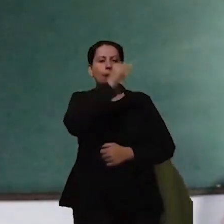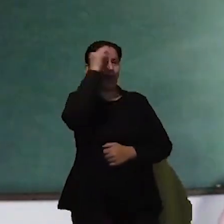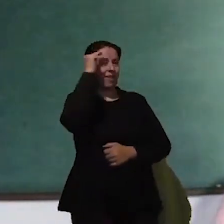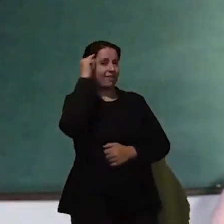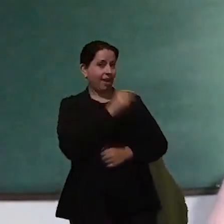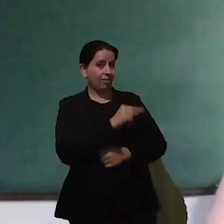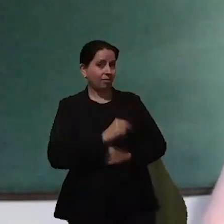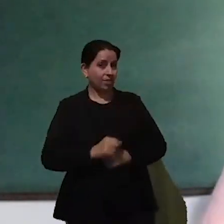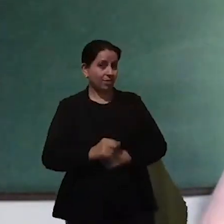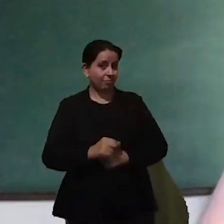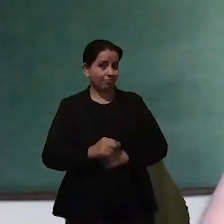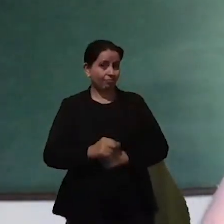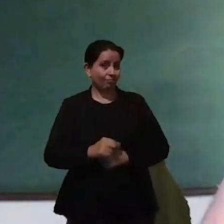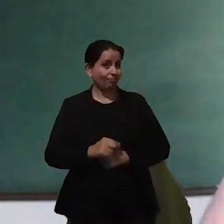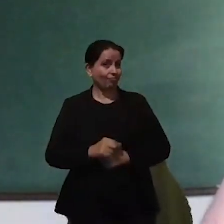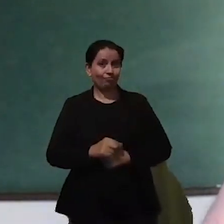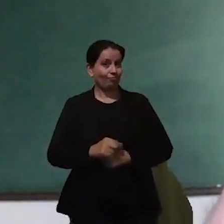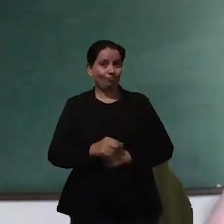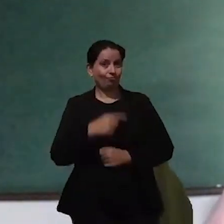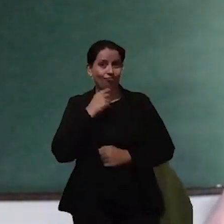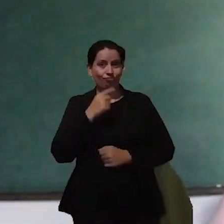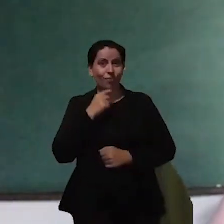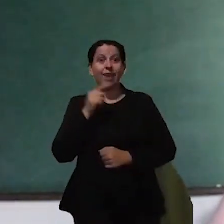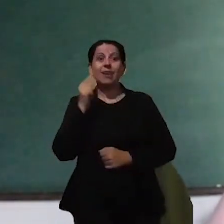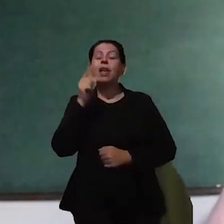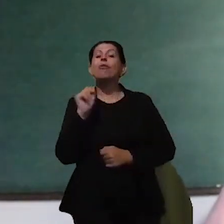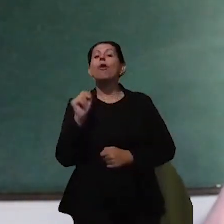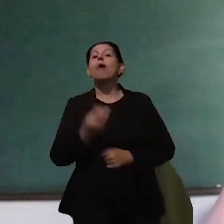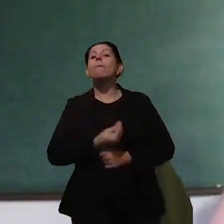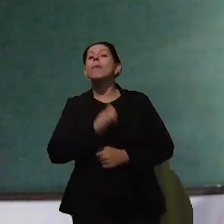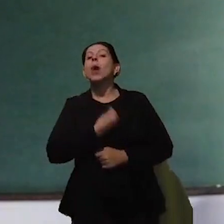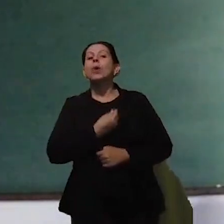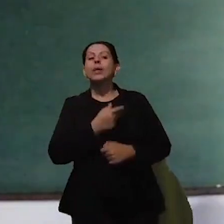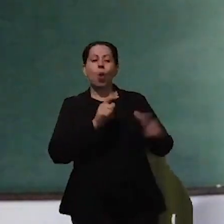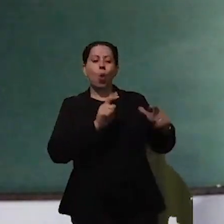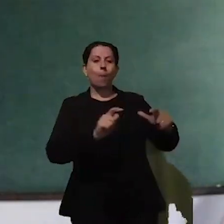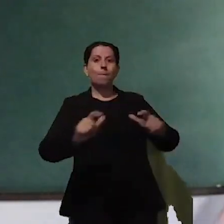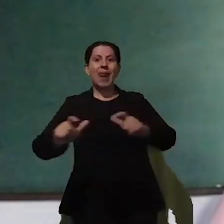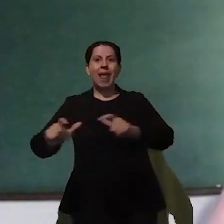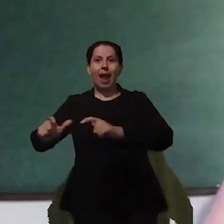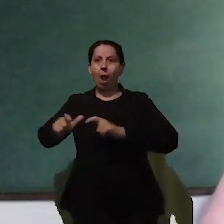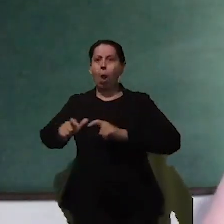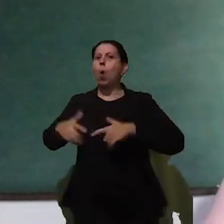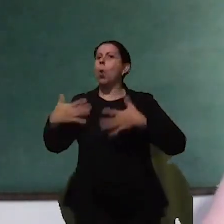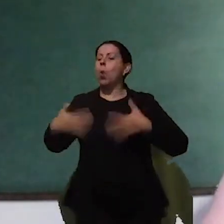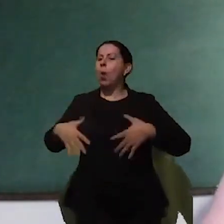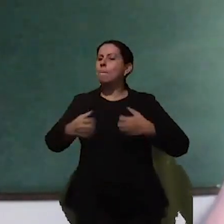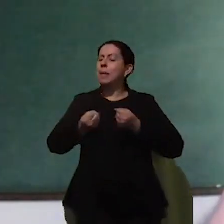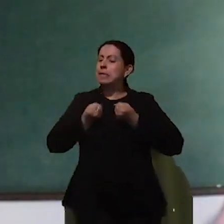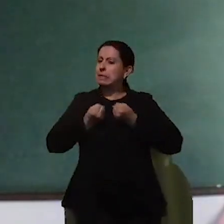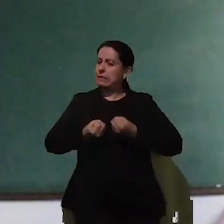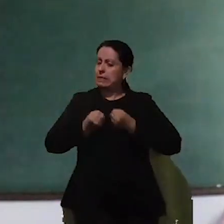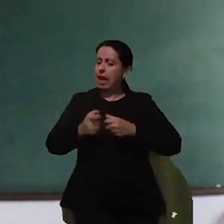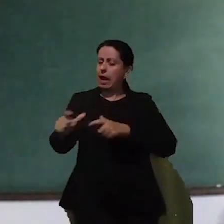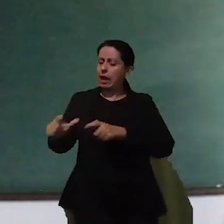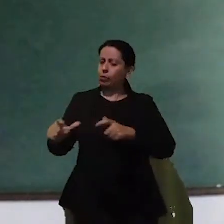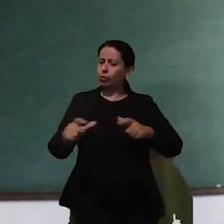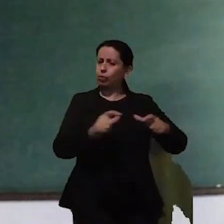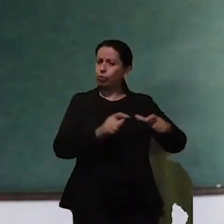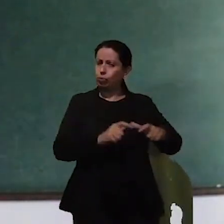foi um umbral, e um umbral pesado. Eu vou mostrar aqui para vocês. Por quê? Porque